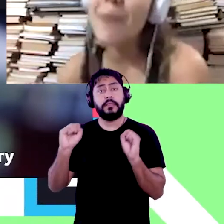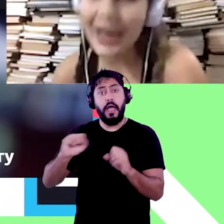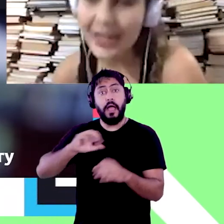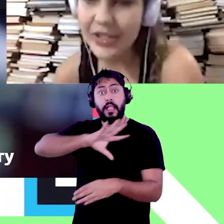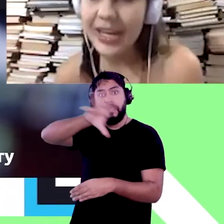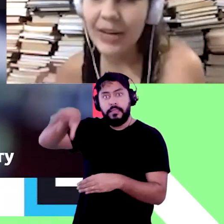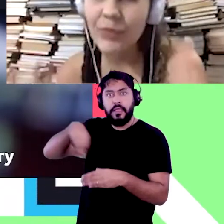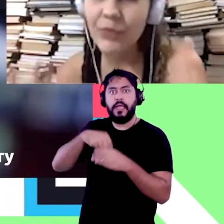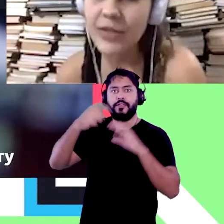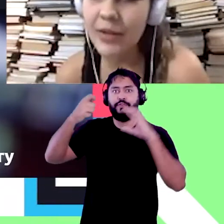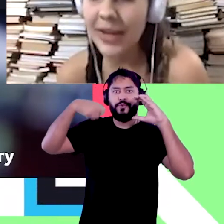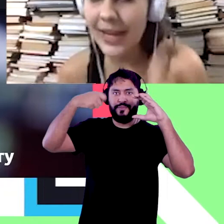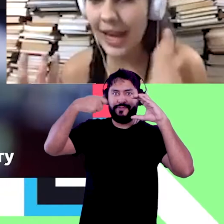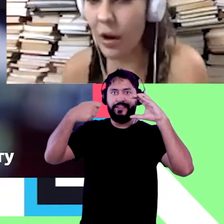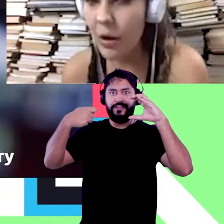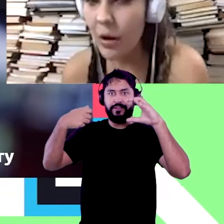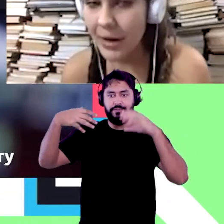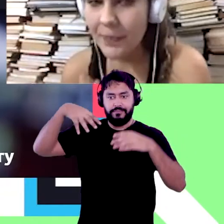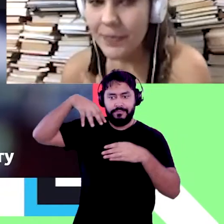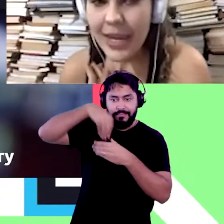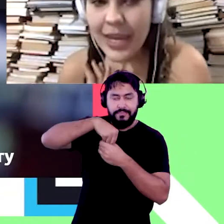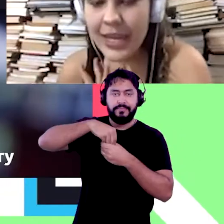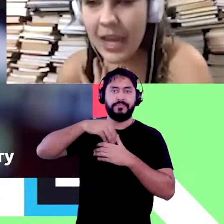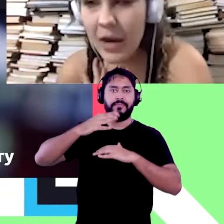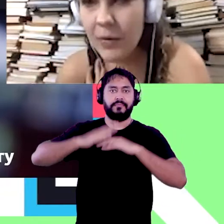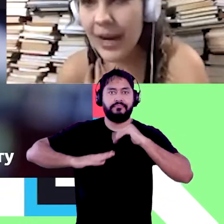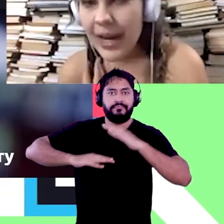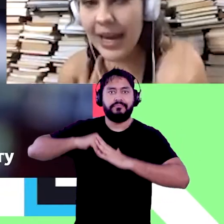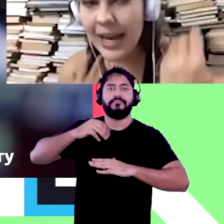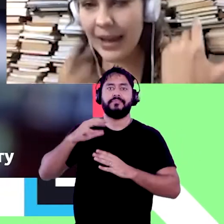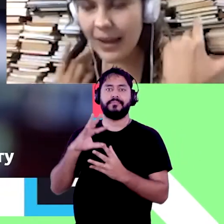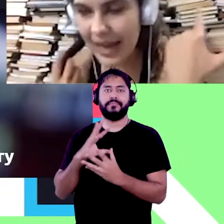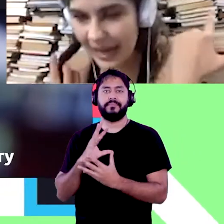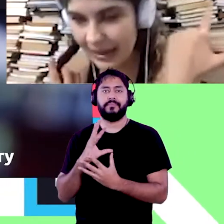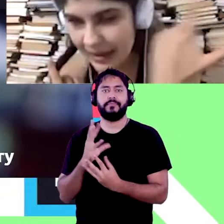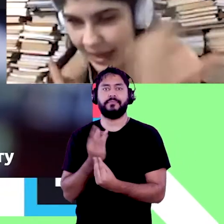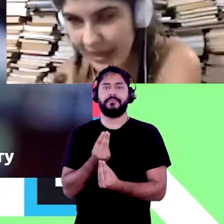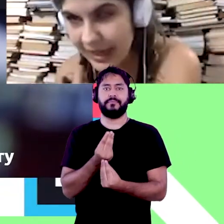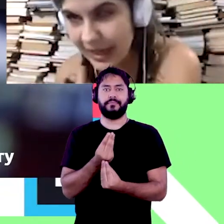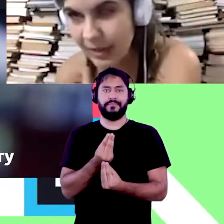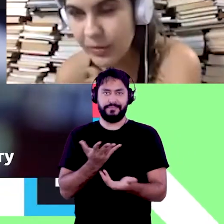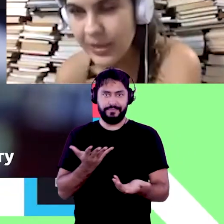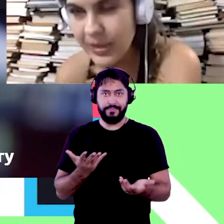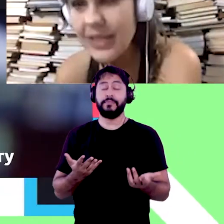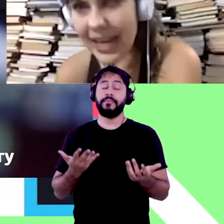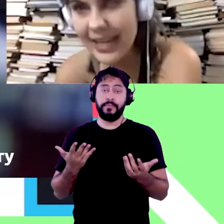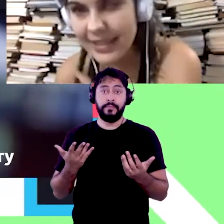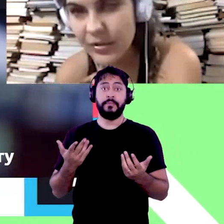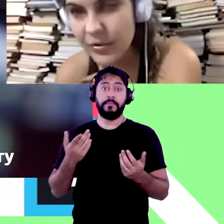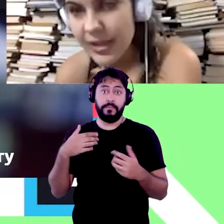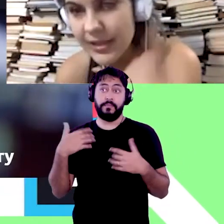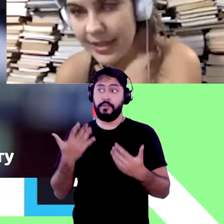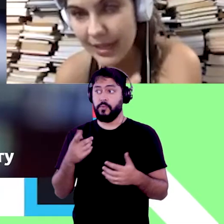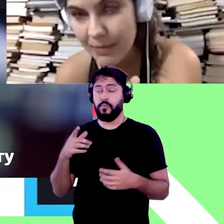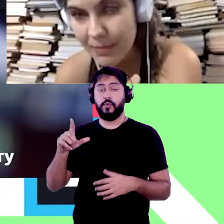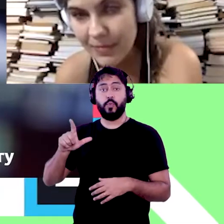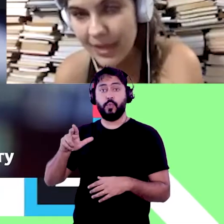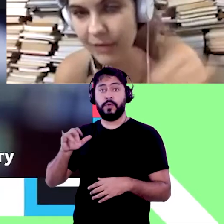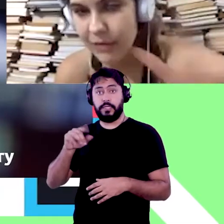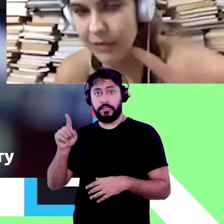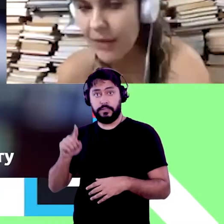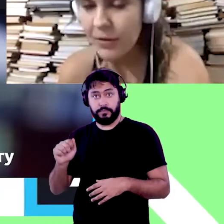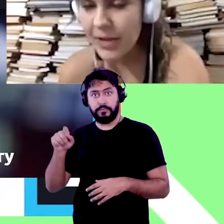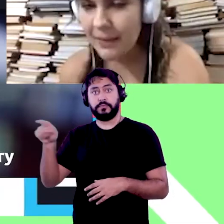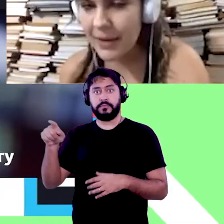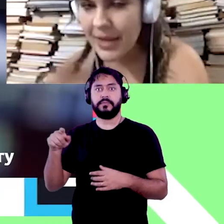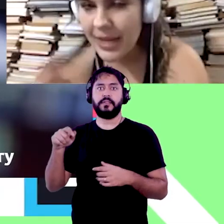fazendo parte da construção daquela obra. Então, a Luísa traz isso nesse clipe. Eu vou